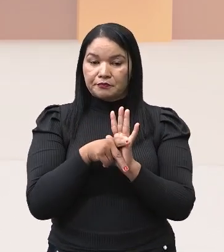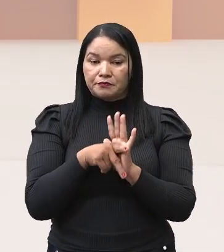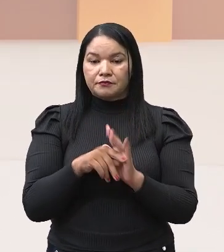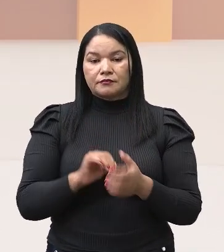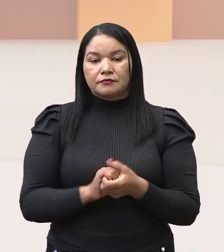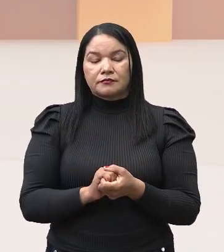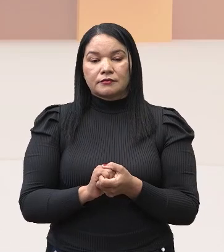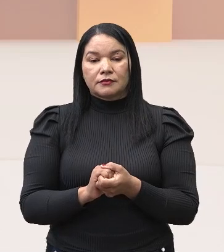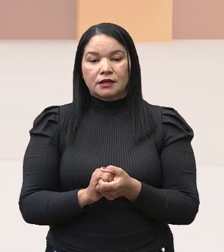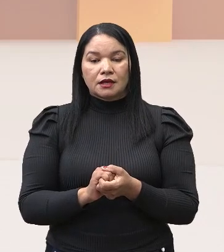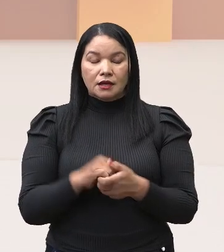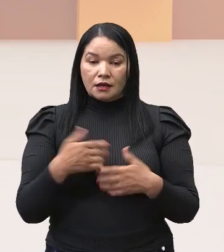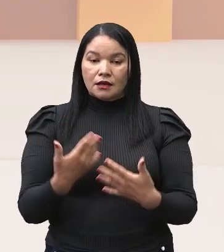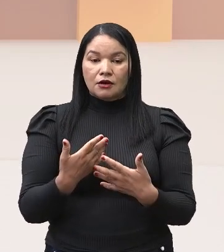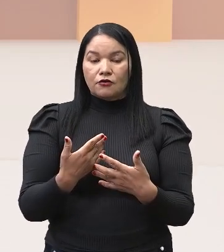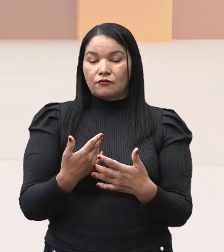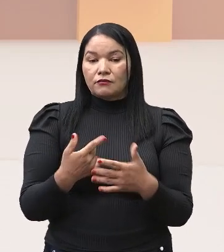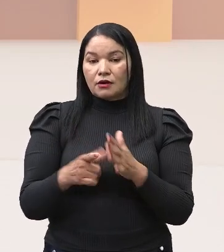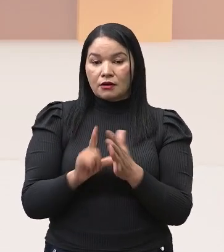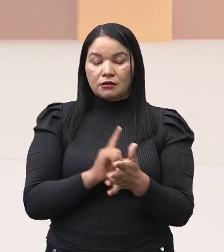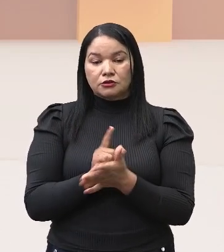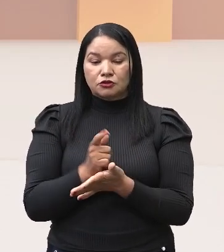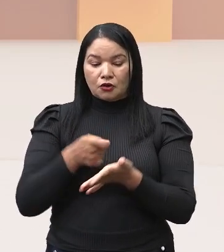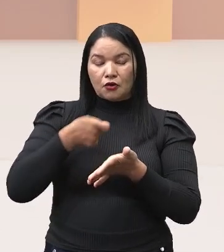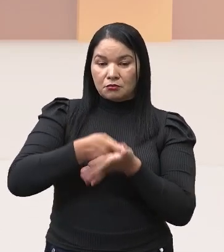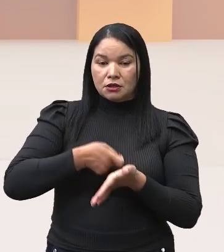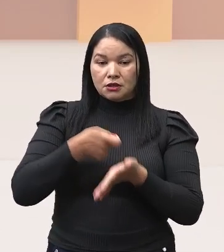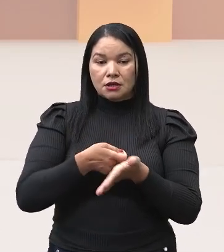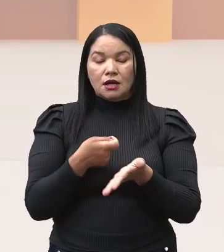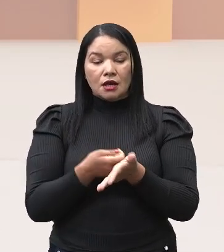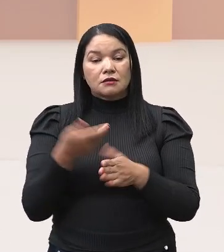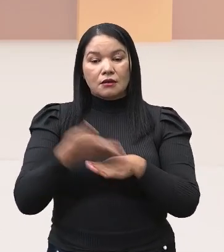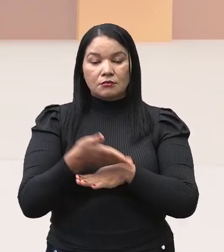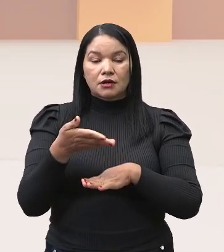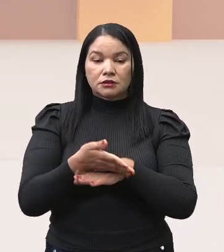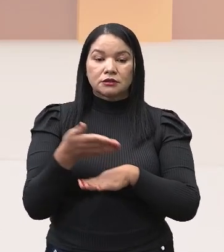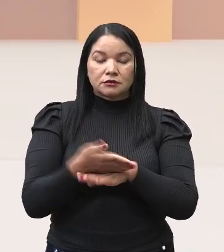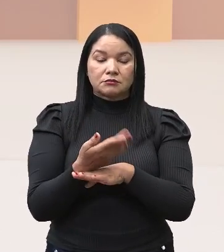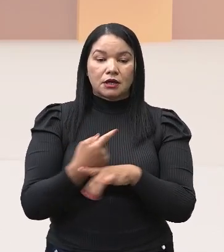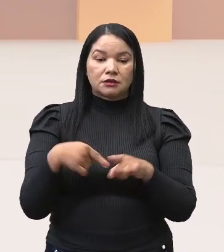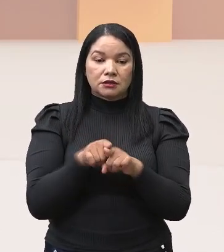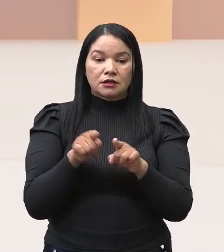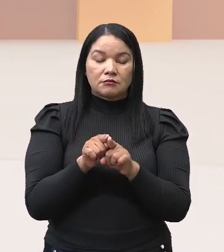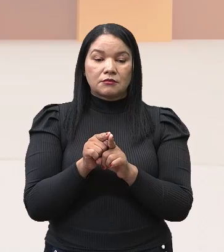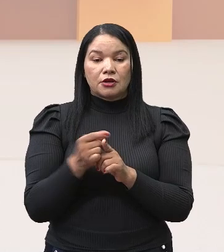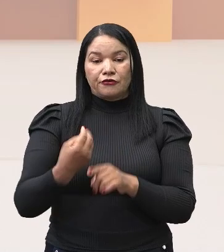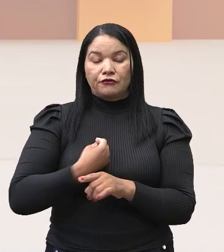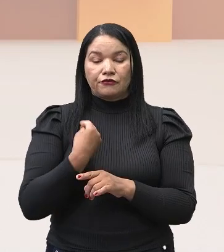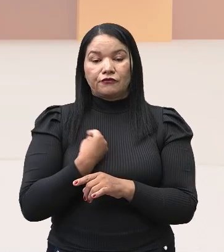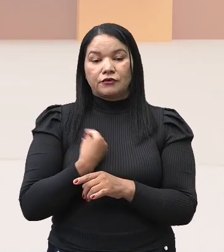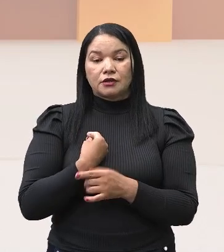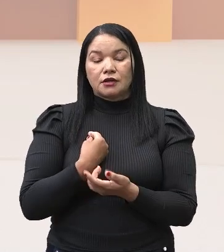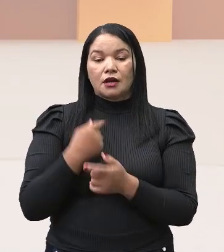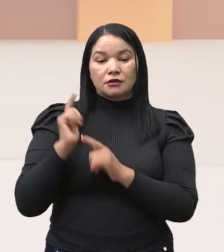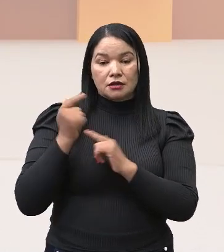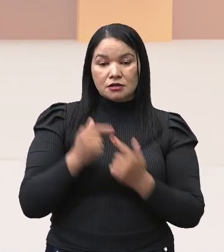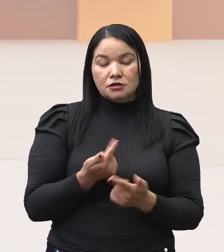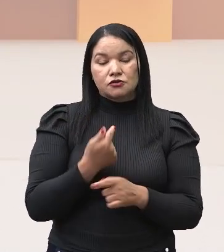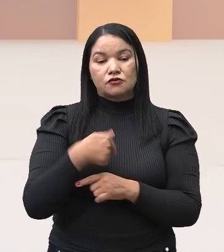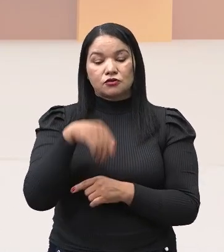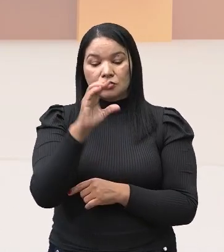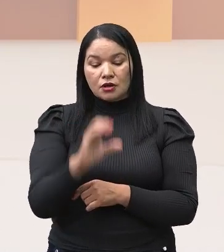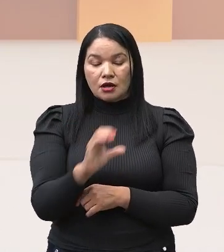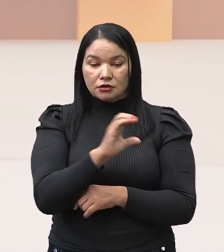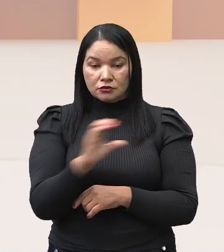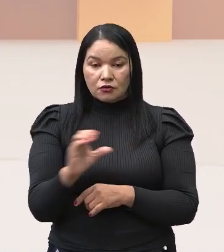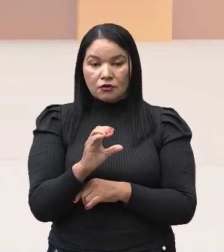eles eram obrigados a participar e comungar ali das tradições católicas e